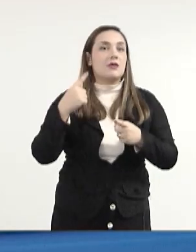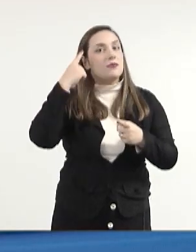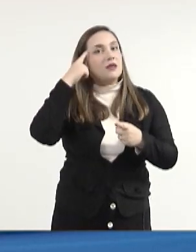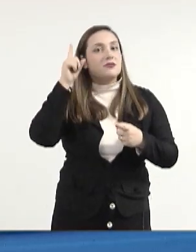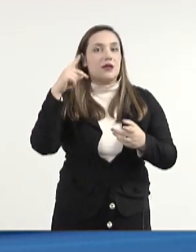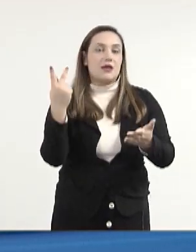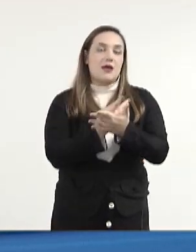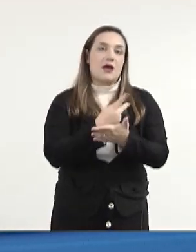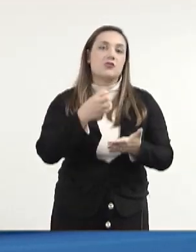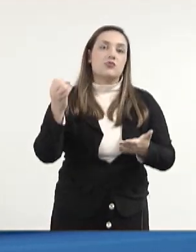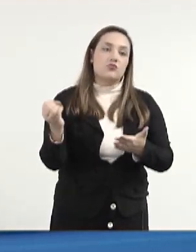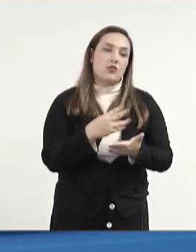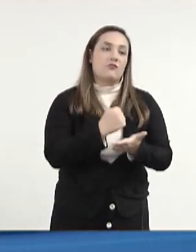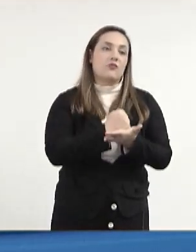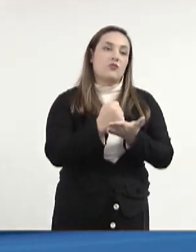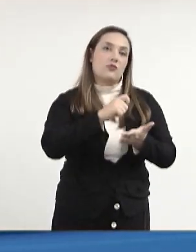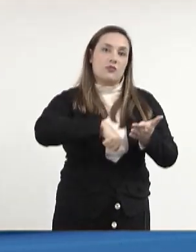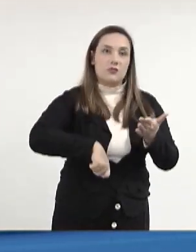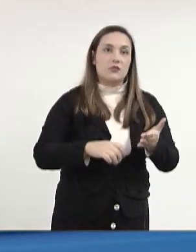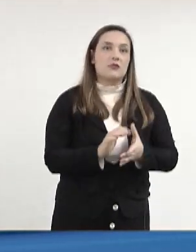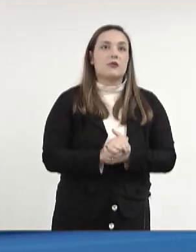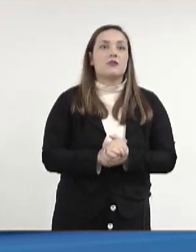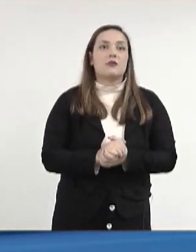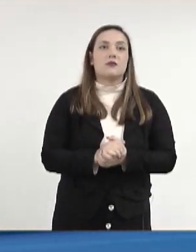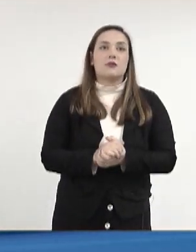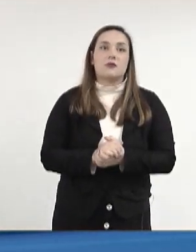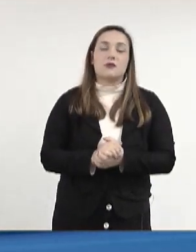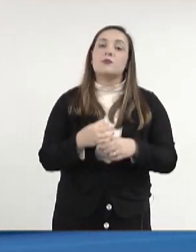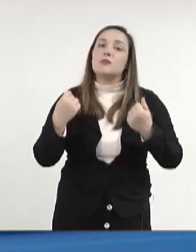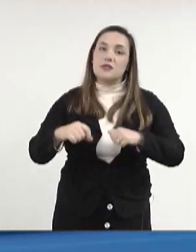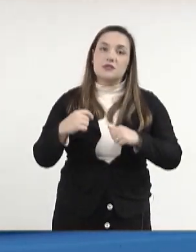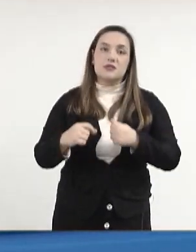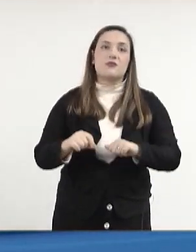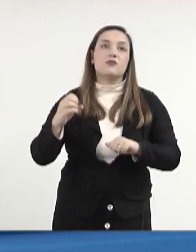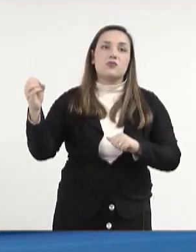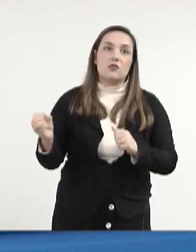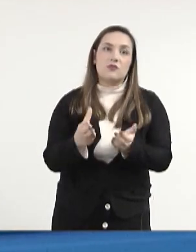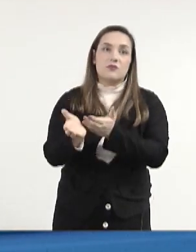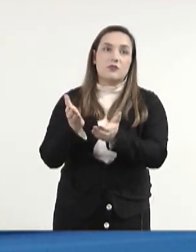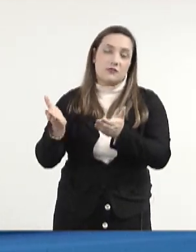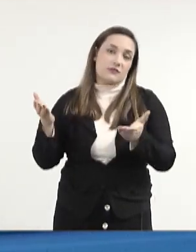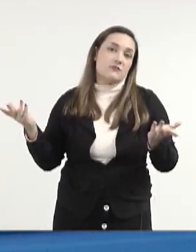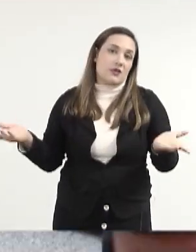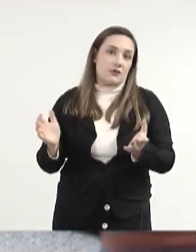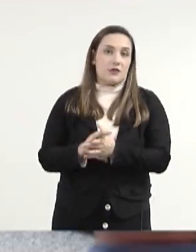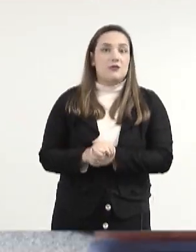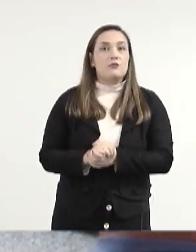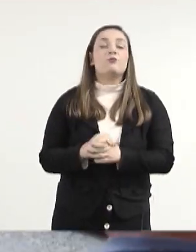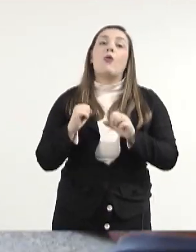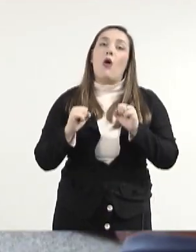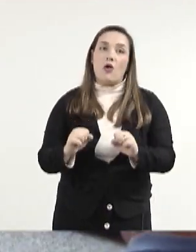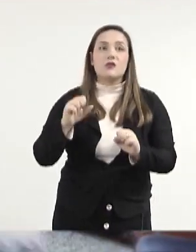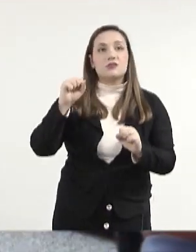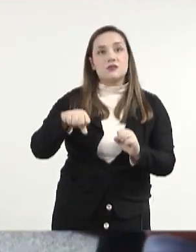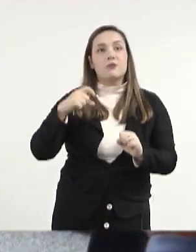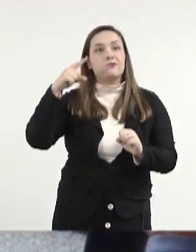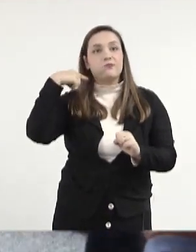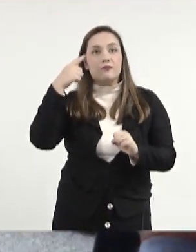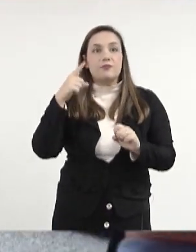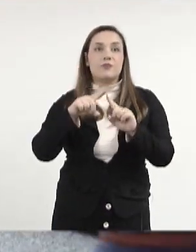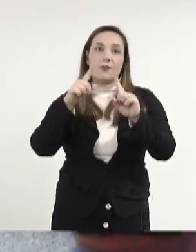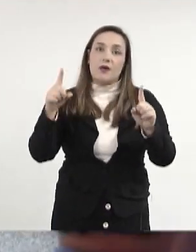a repactuação e que deveria ser, obviamente, o processo de relicitação. Pode até ser do ponto de vista